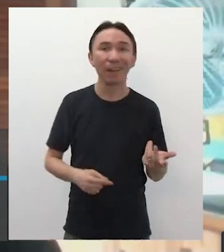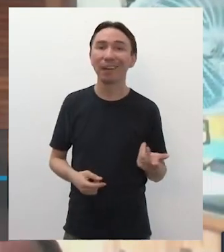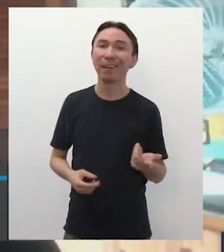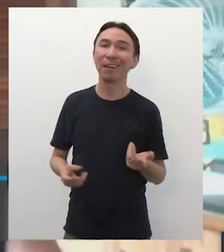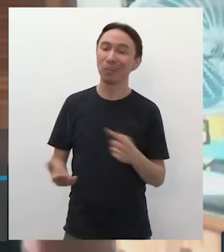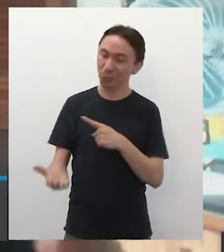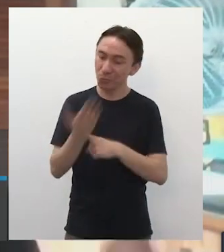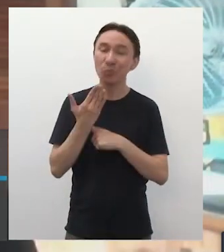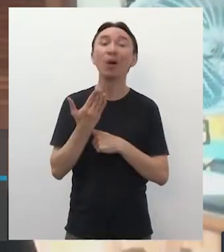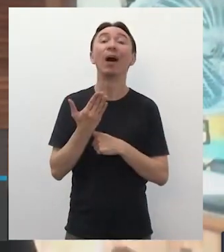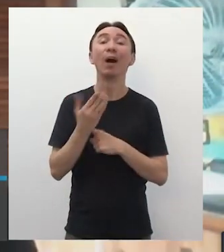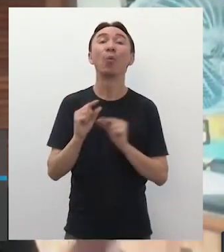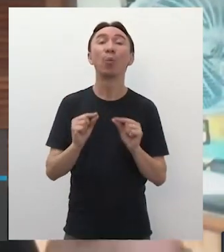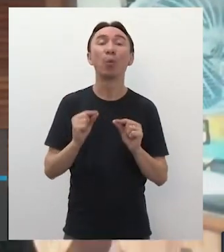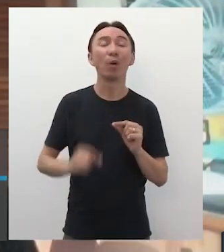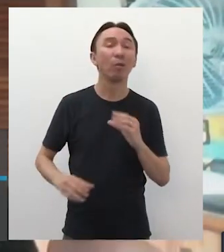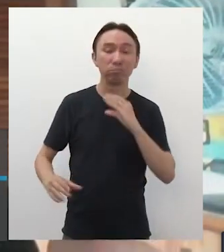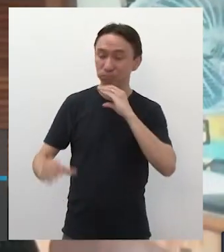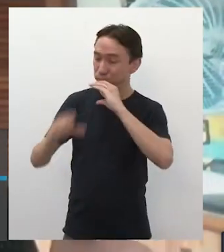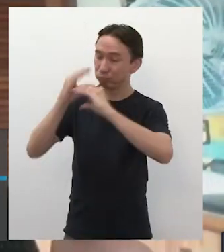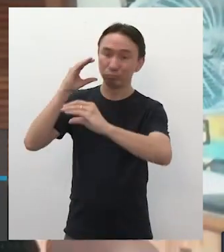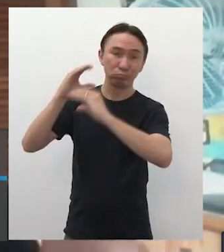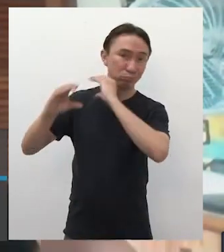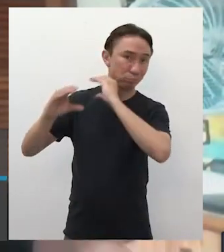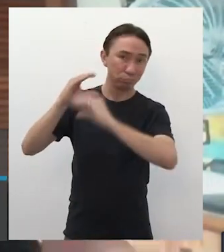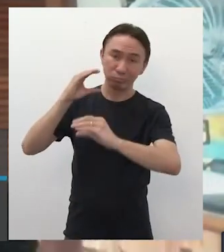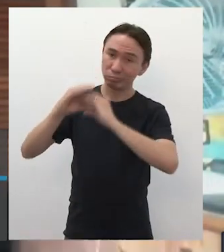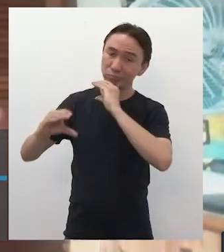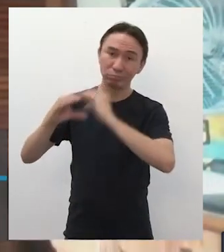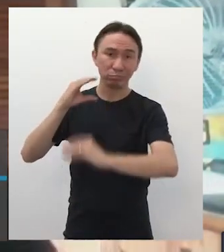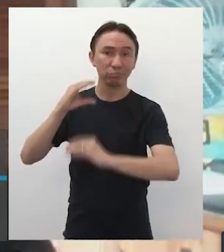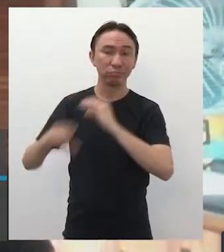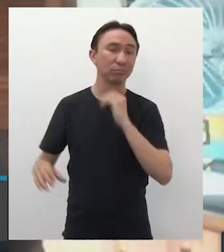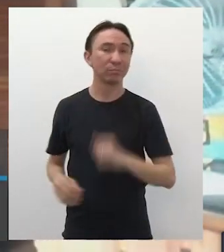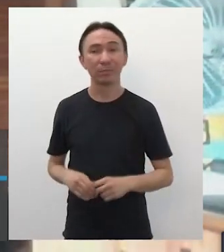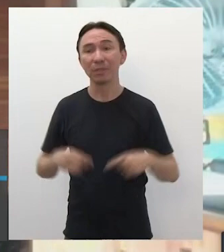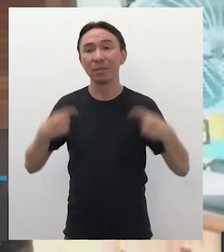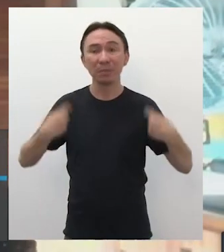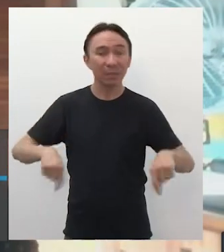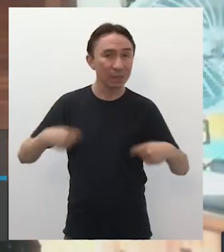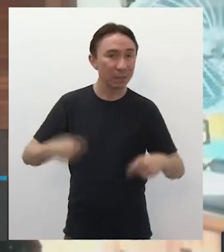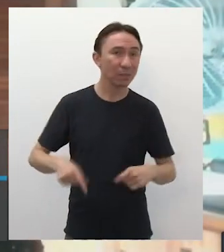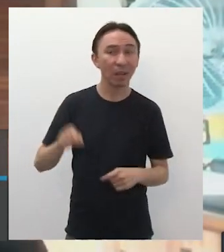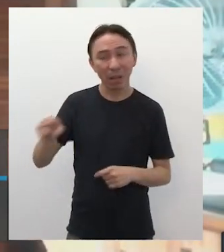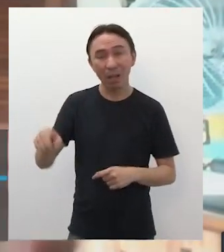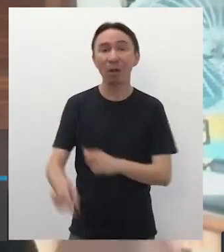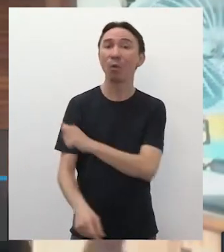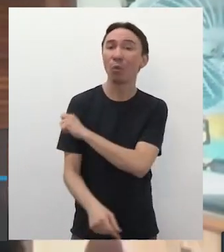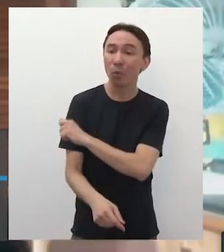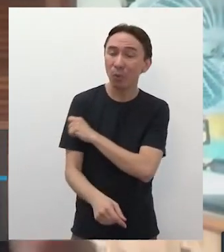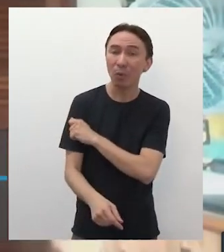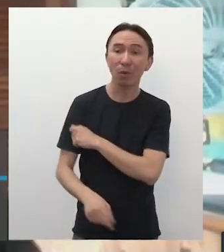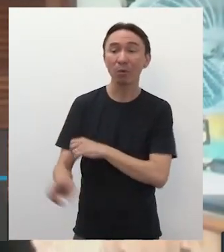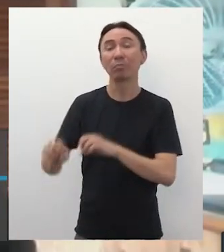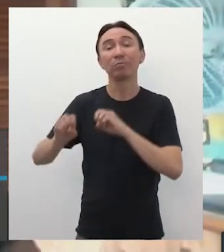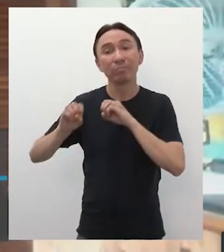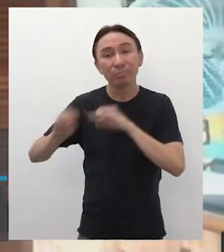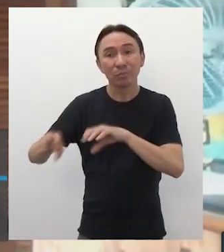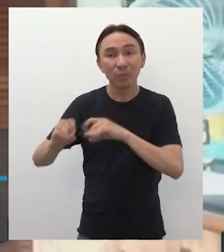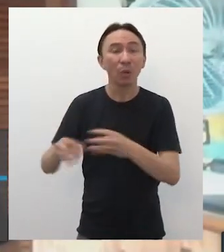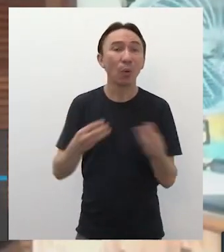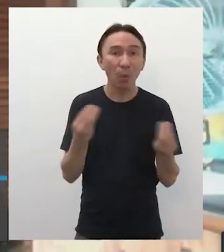comunicação. Então, eu preciso ensinar aos meus alunos o que é uma escuta ativa, o que é uma